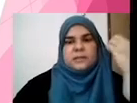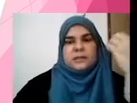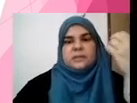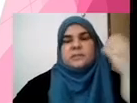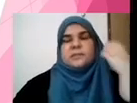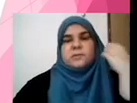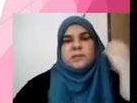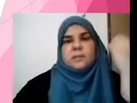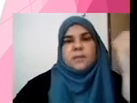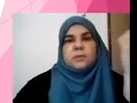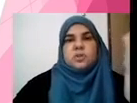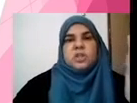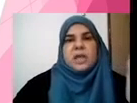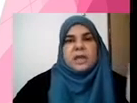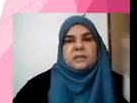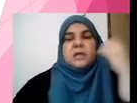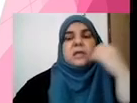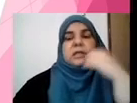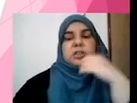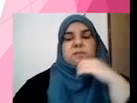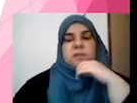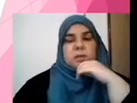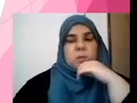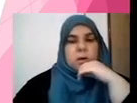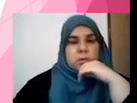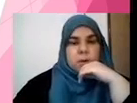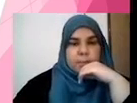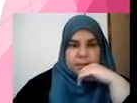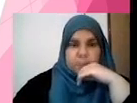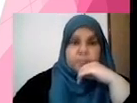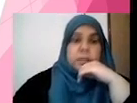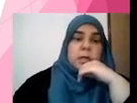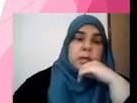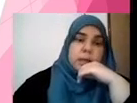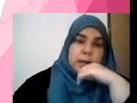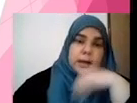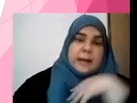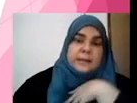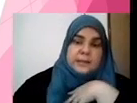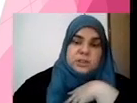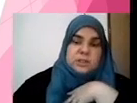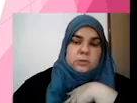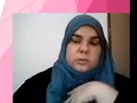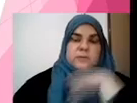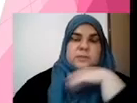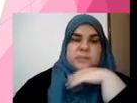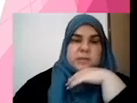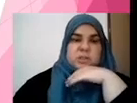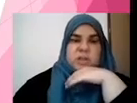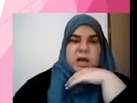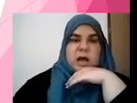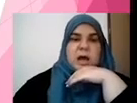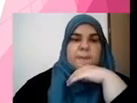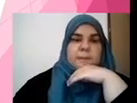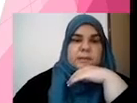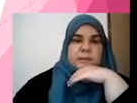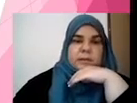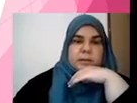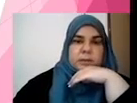bissetrizes? Bissetrizes são segmentos de reta que dividem o ângulo ao meio. Acredito que vocês